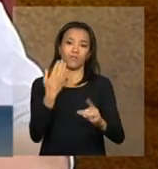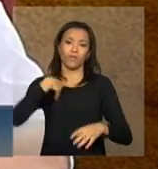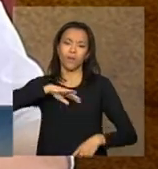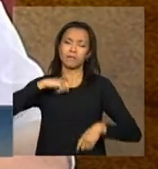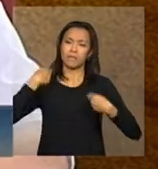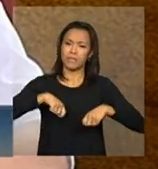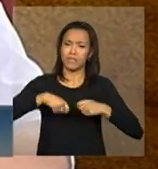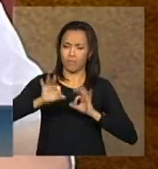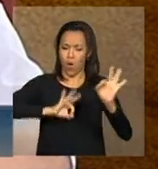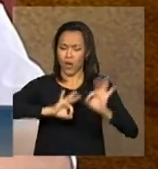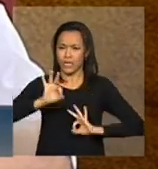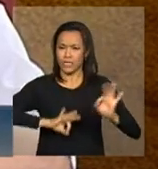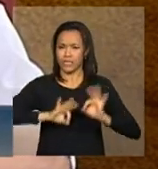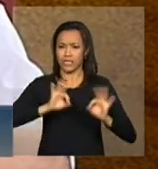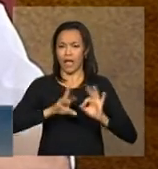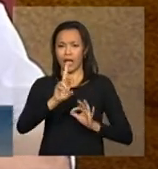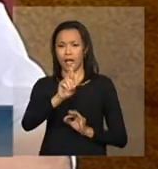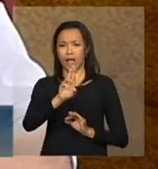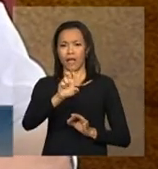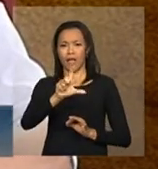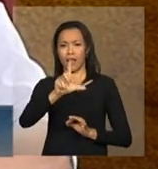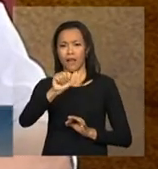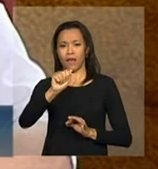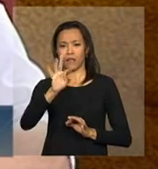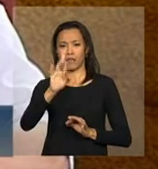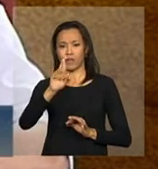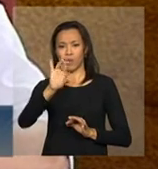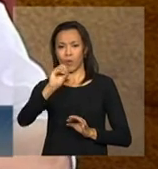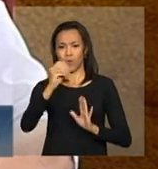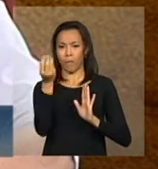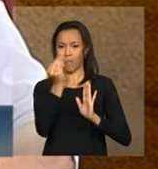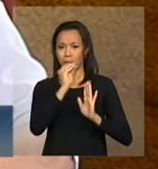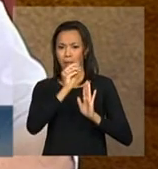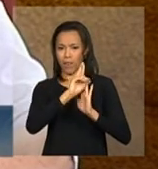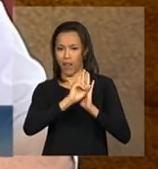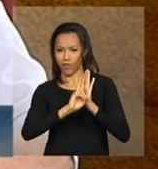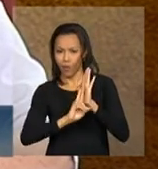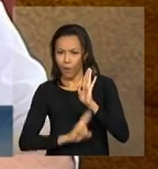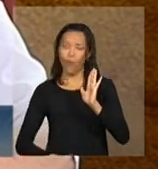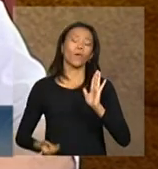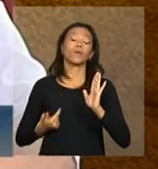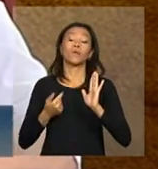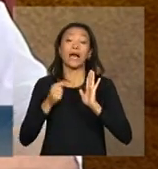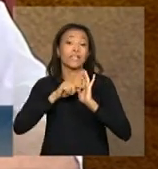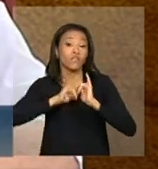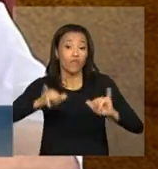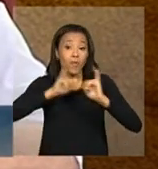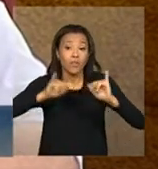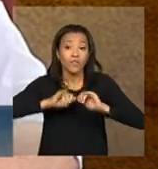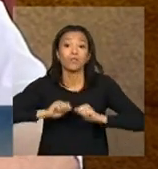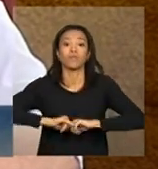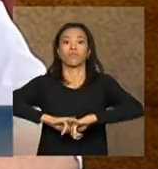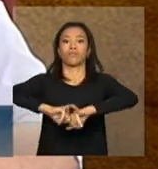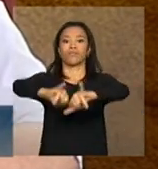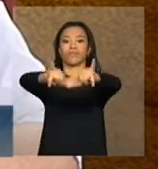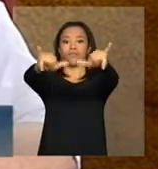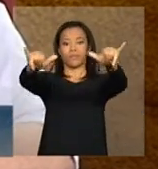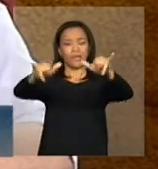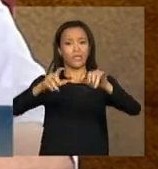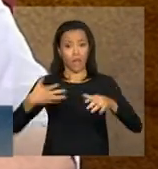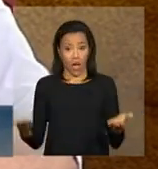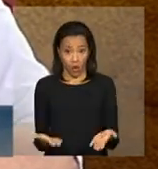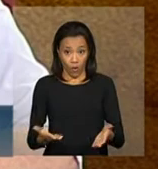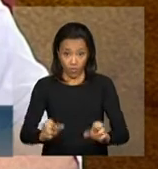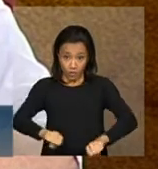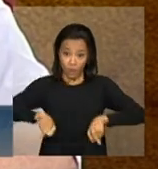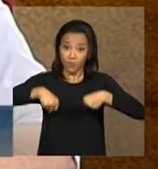preparar relatórios, né, para que haja realmente acompanhamento, disponibilizar todas as informações. Então, o esforço todo neste momento é